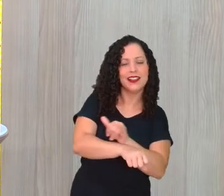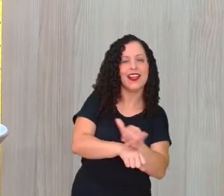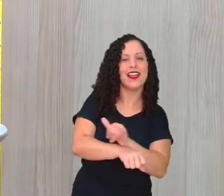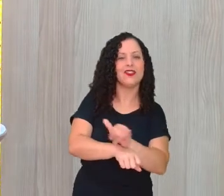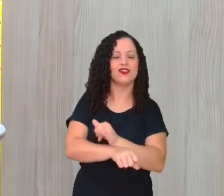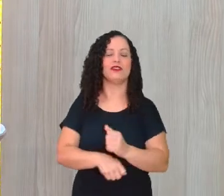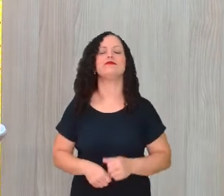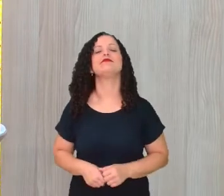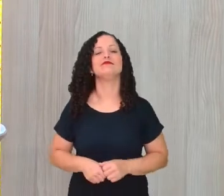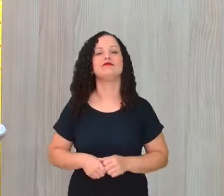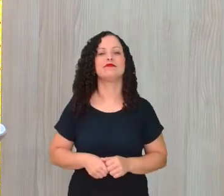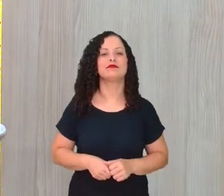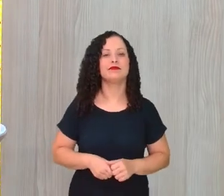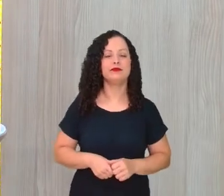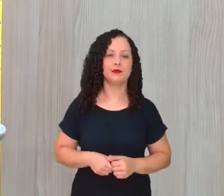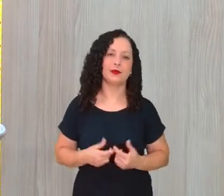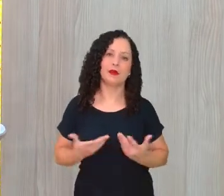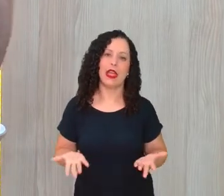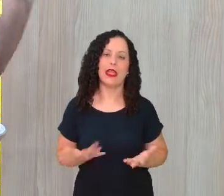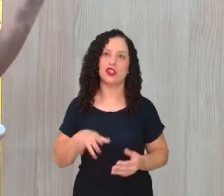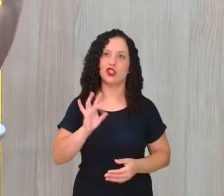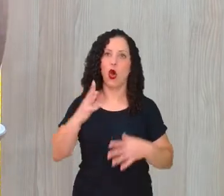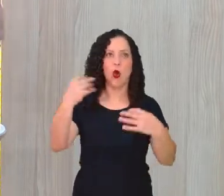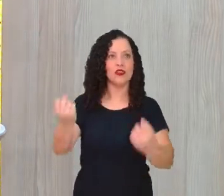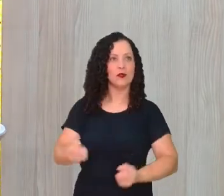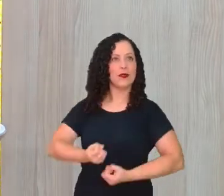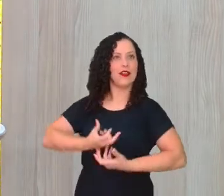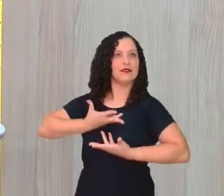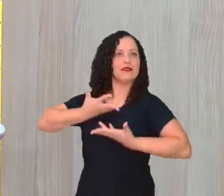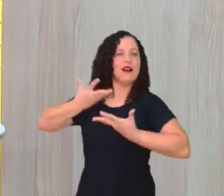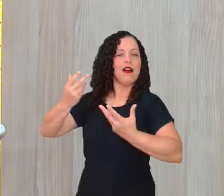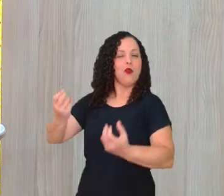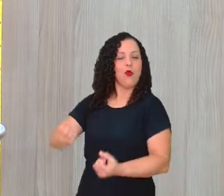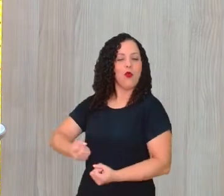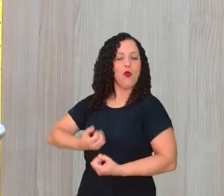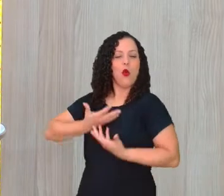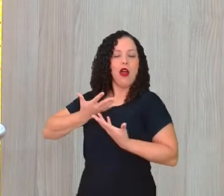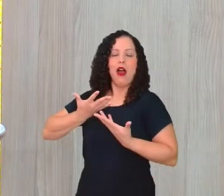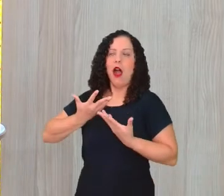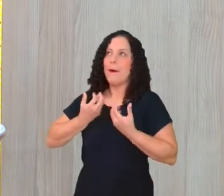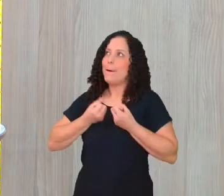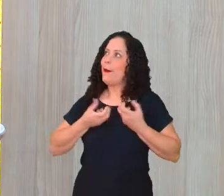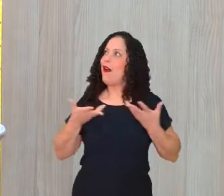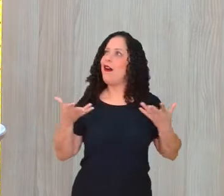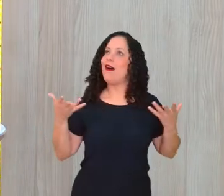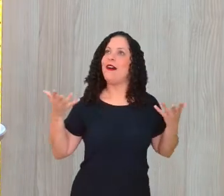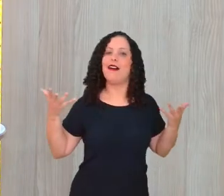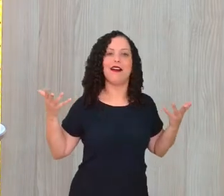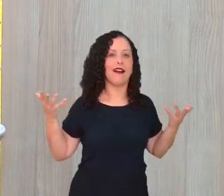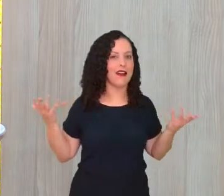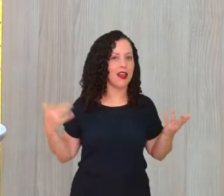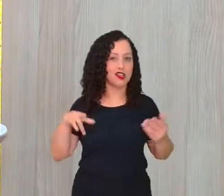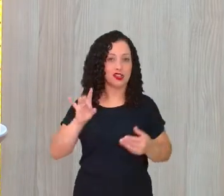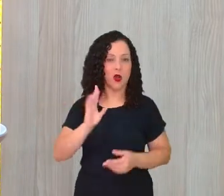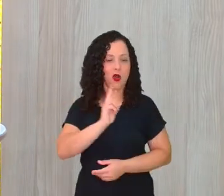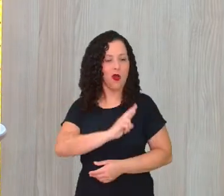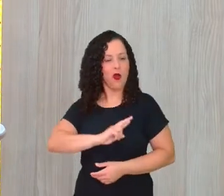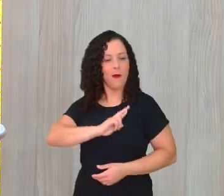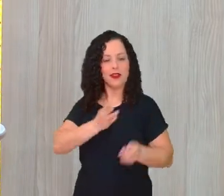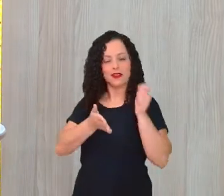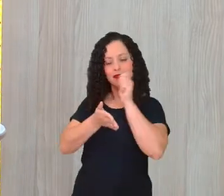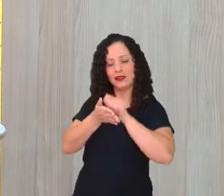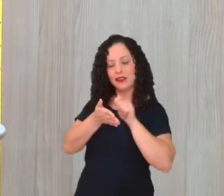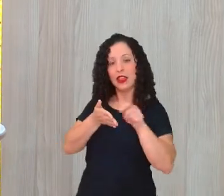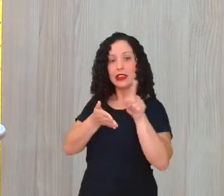ter, não é uma inspiração divina que vem do e você, nada, nossa, agora eu escrevi um romance inteiro. Não. A gente